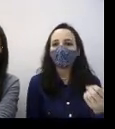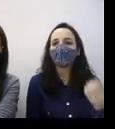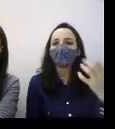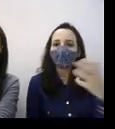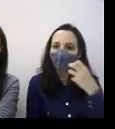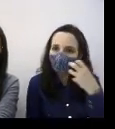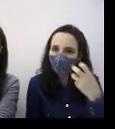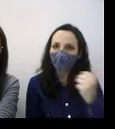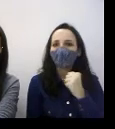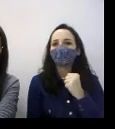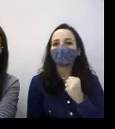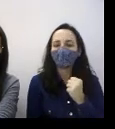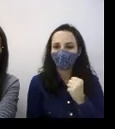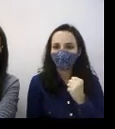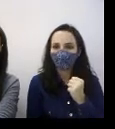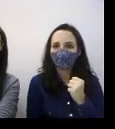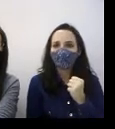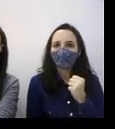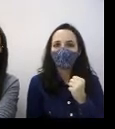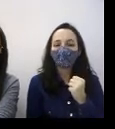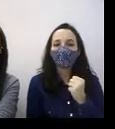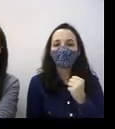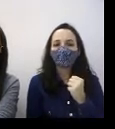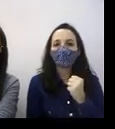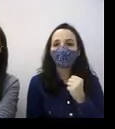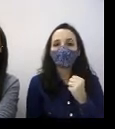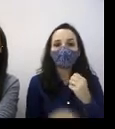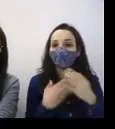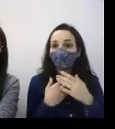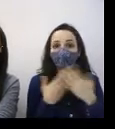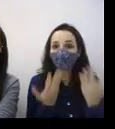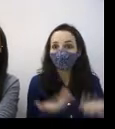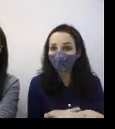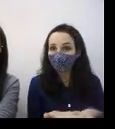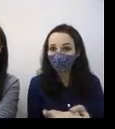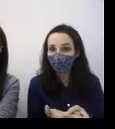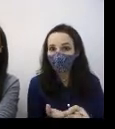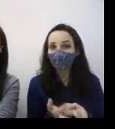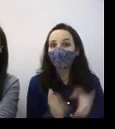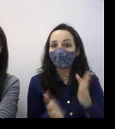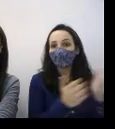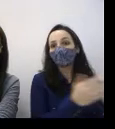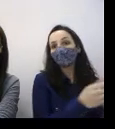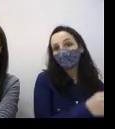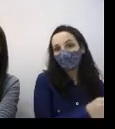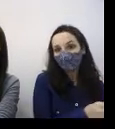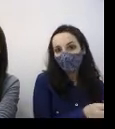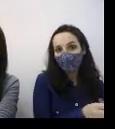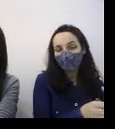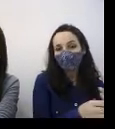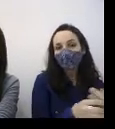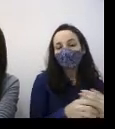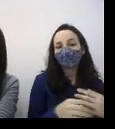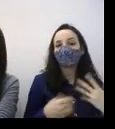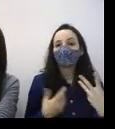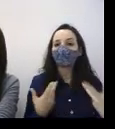presencial, né, próximo daí das crianças, né? Então a gente está vendo aí na própria questão da aprendizagem. Imagine os outros